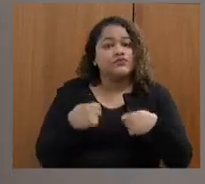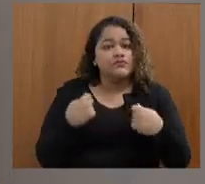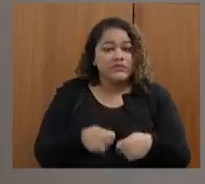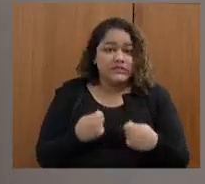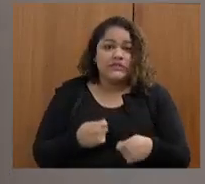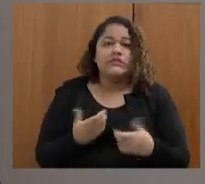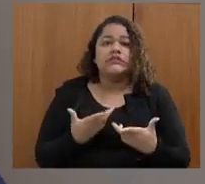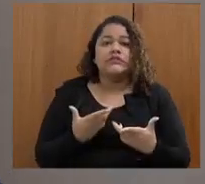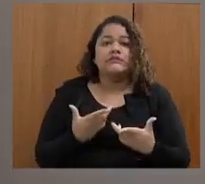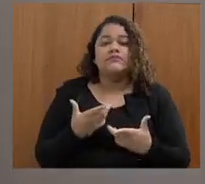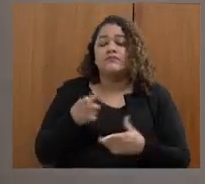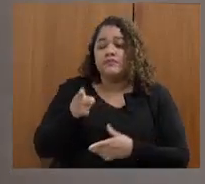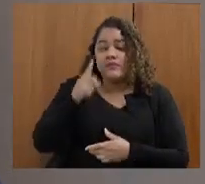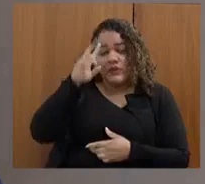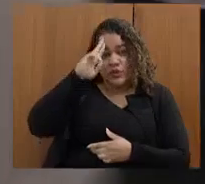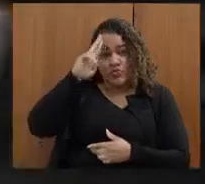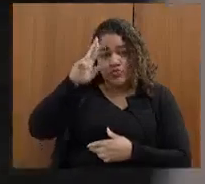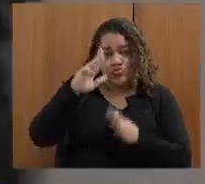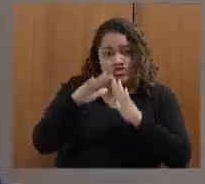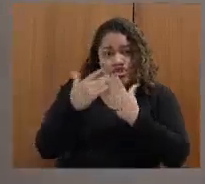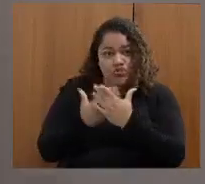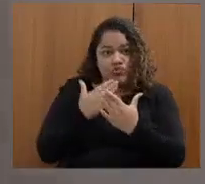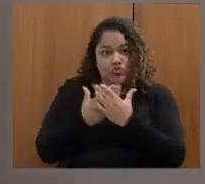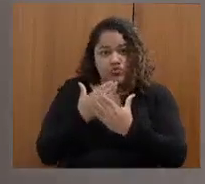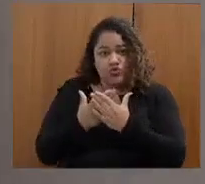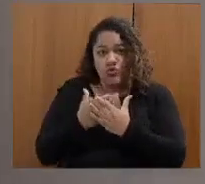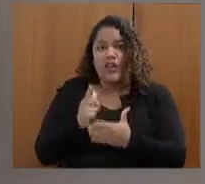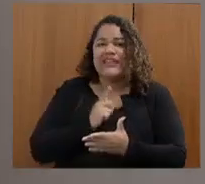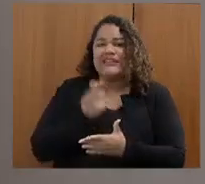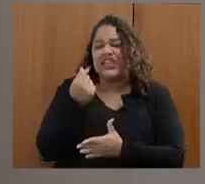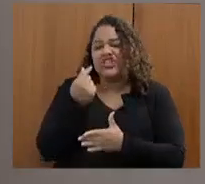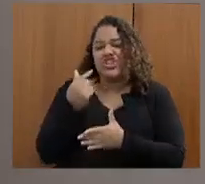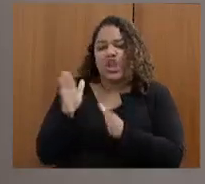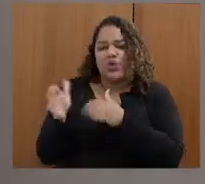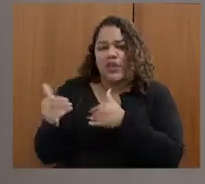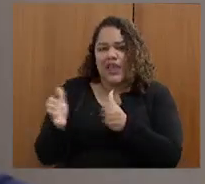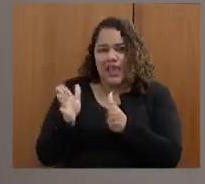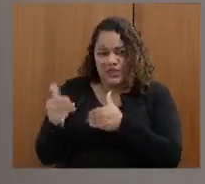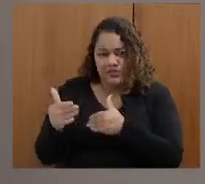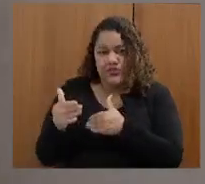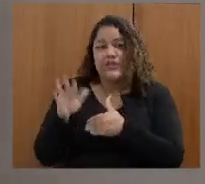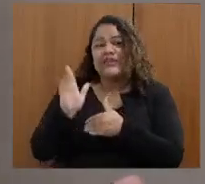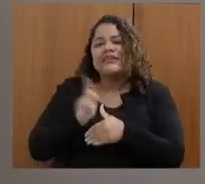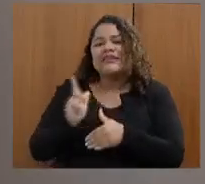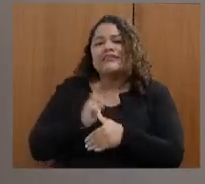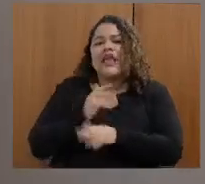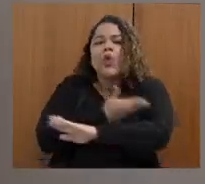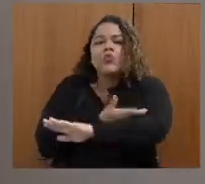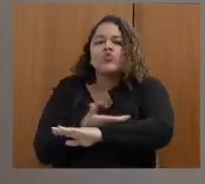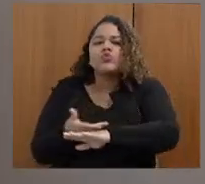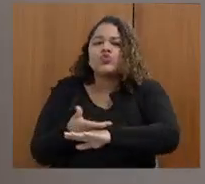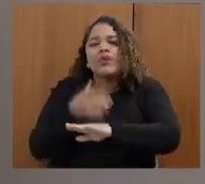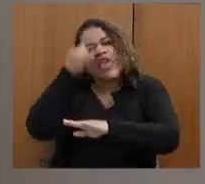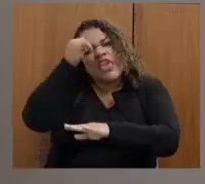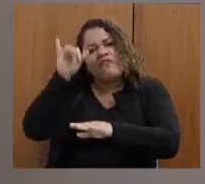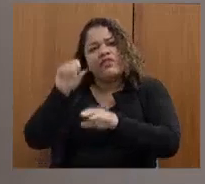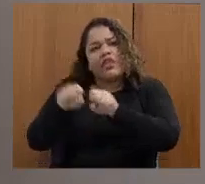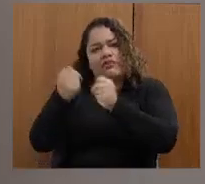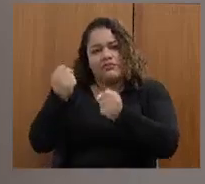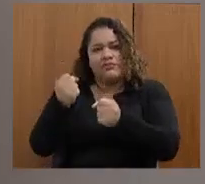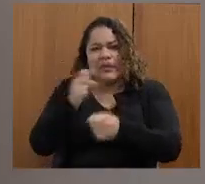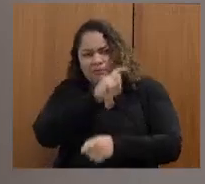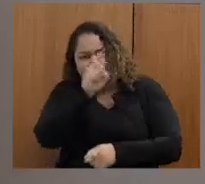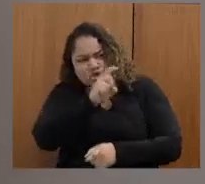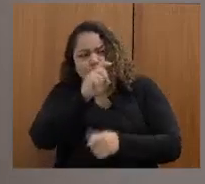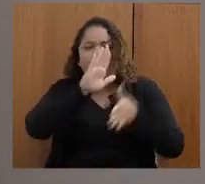tenham o recurso em caixa e tem a cultura do e deixar estragado então pichou pinta quebrou